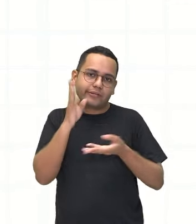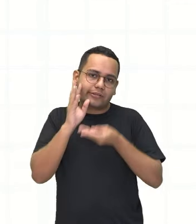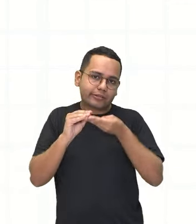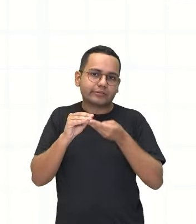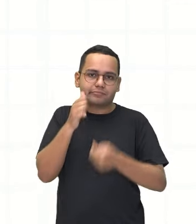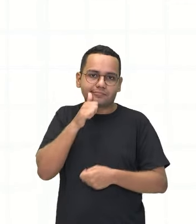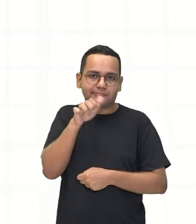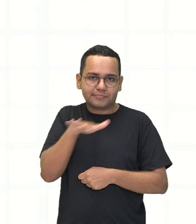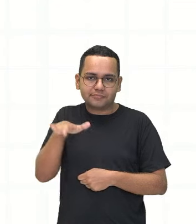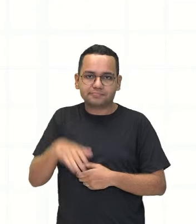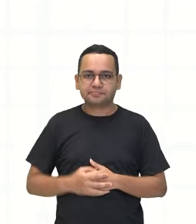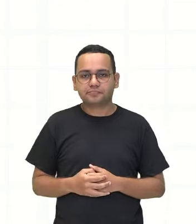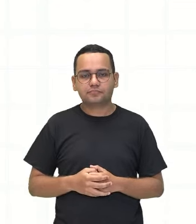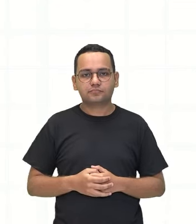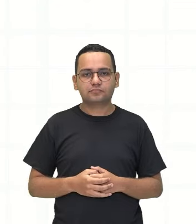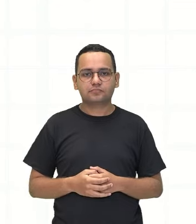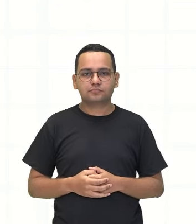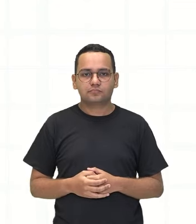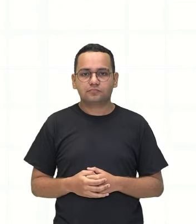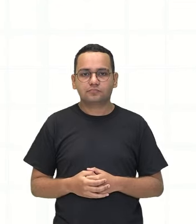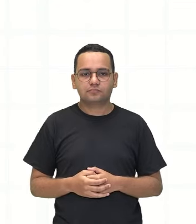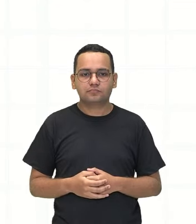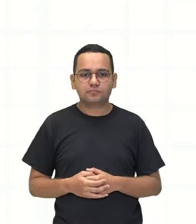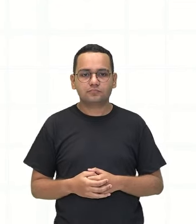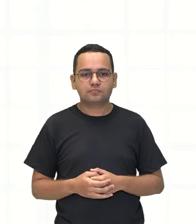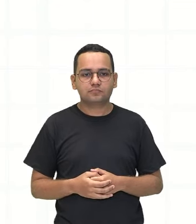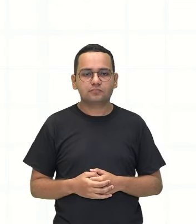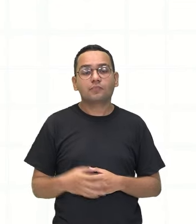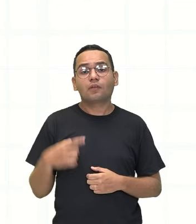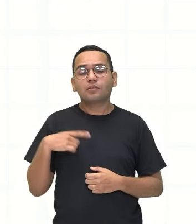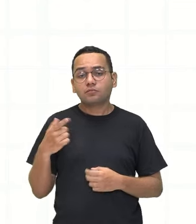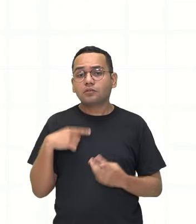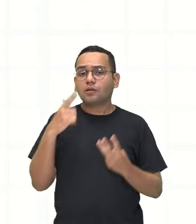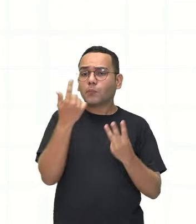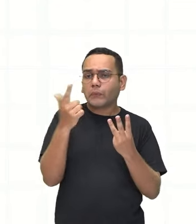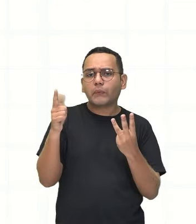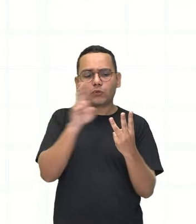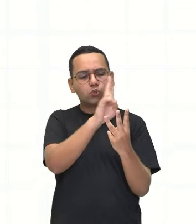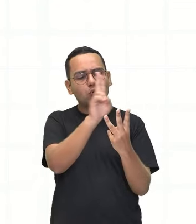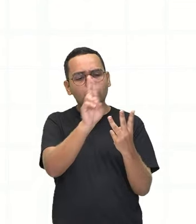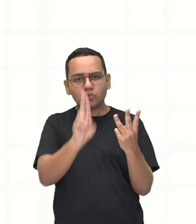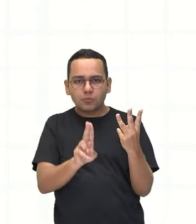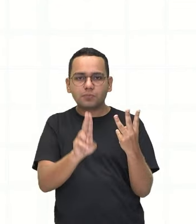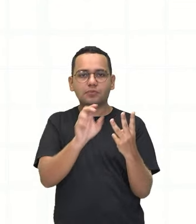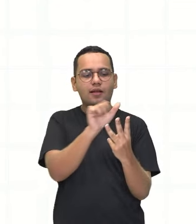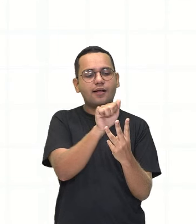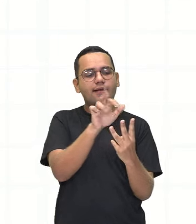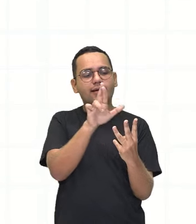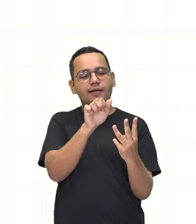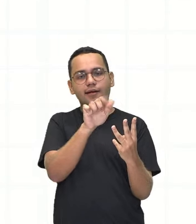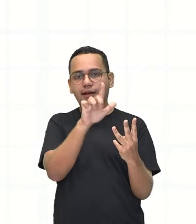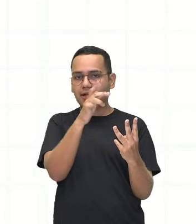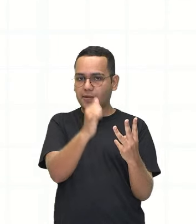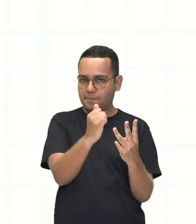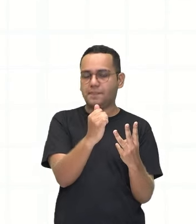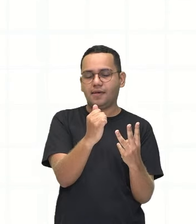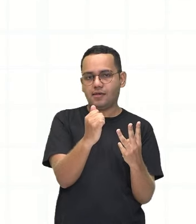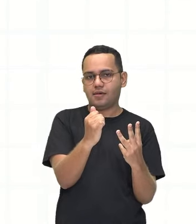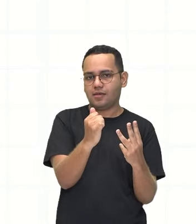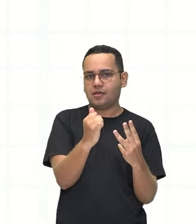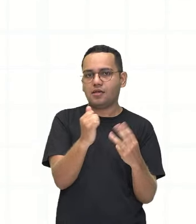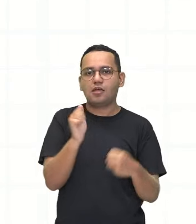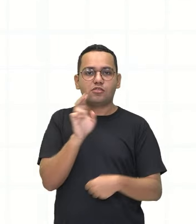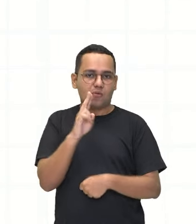E aí, ela vai dando nome a essas meninas, Arabella, um nome próprio. Abria